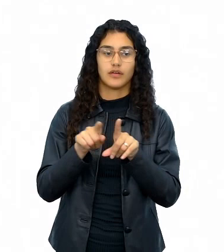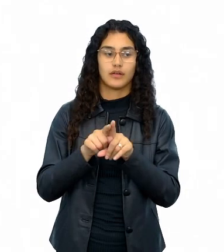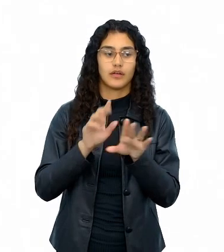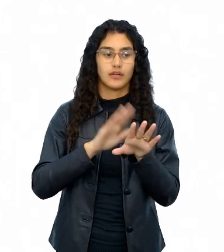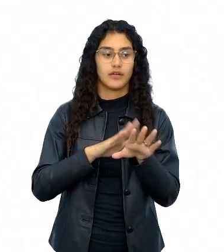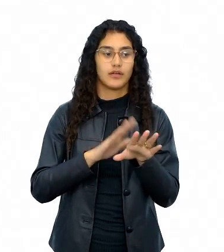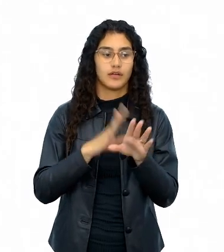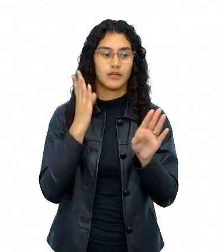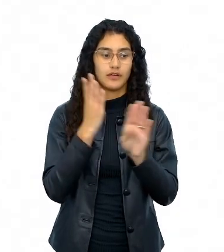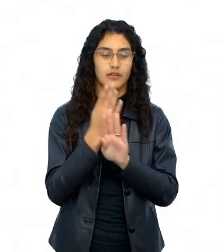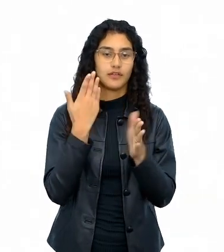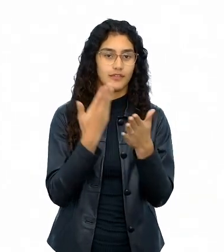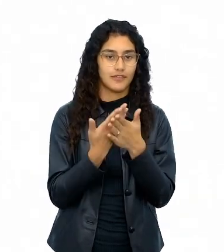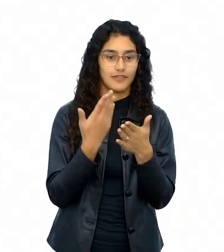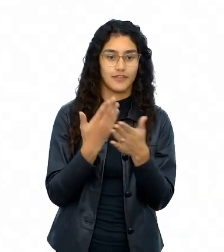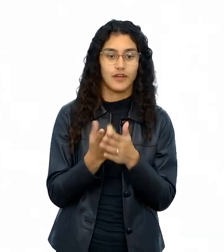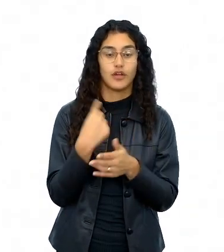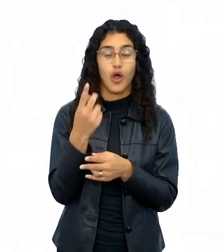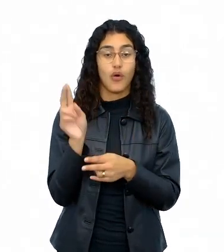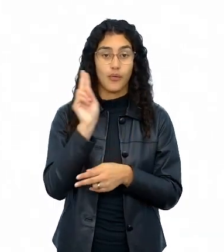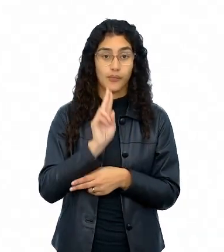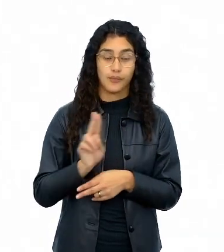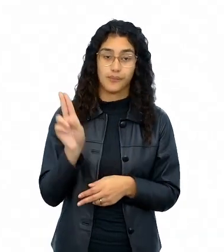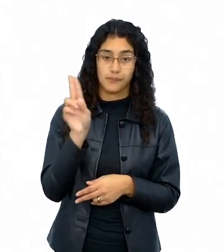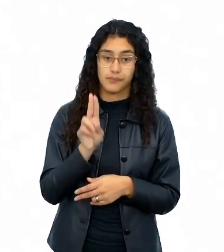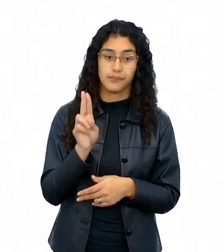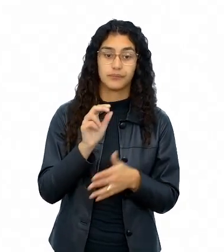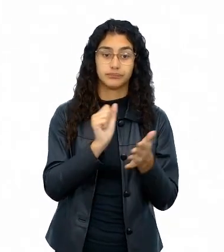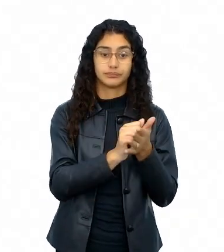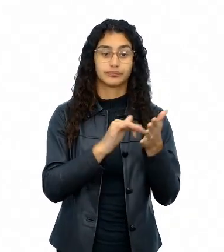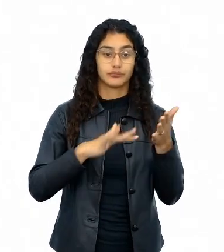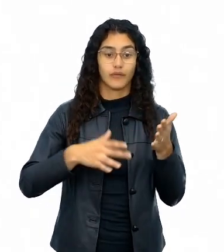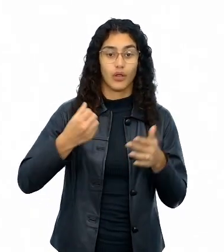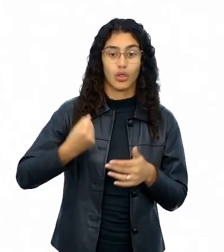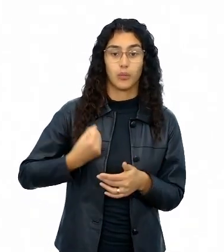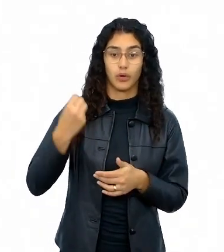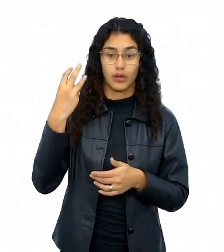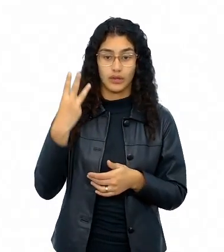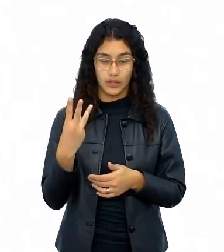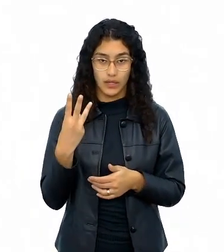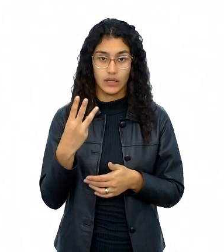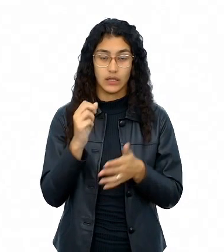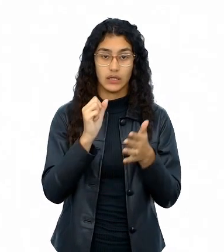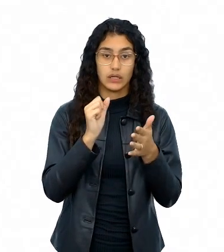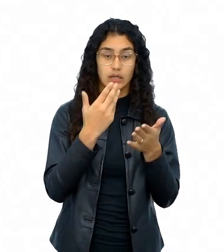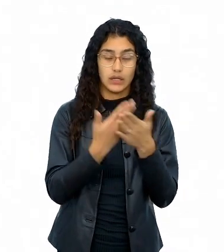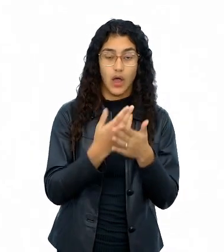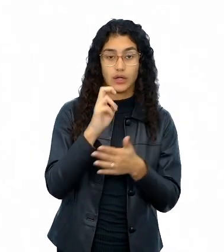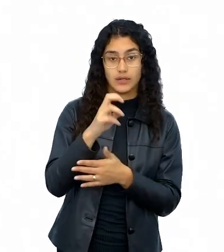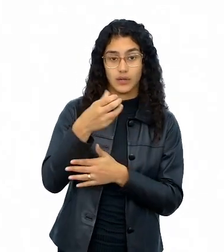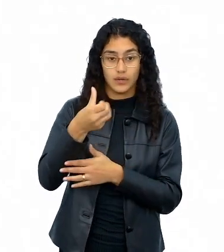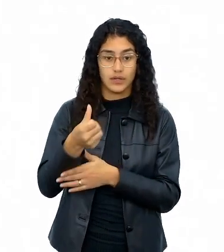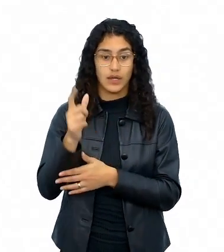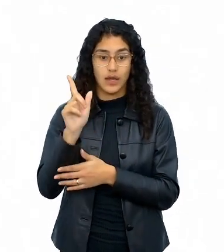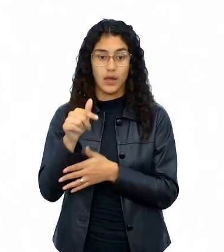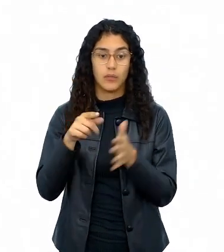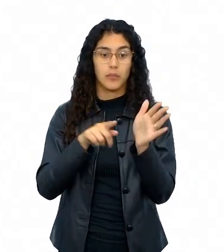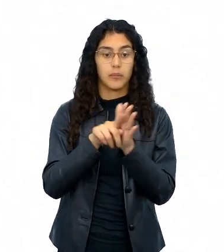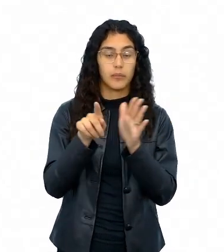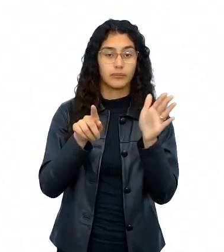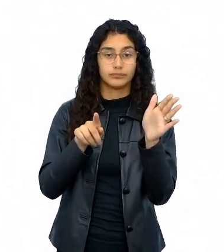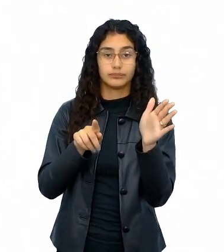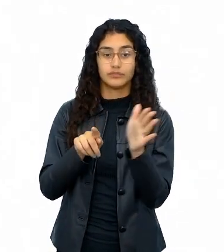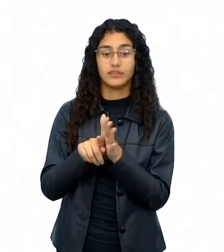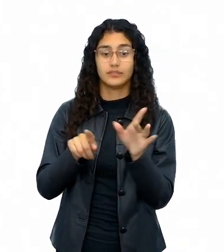aulas. Então, nós pegamos aí a atividade 3 da aula 5 e 6, né? É uma questão